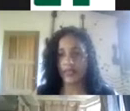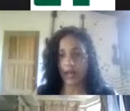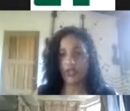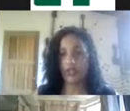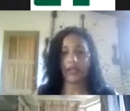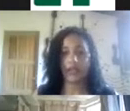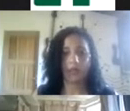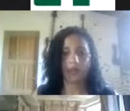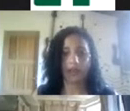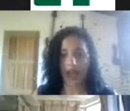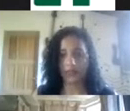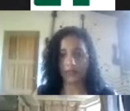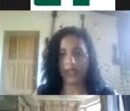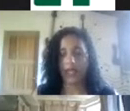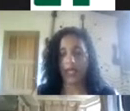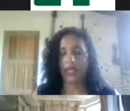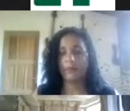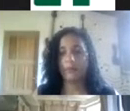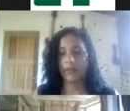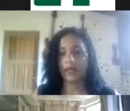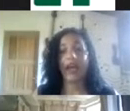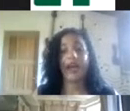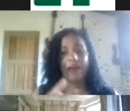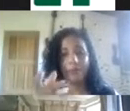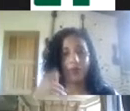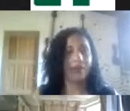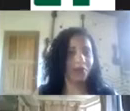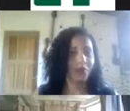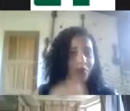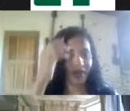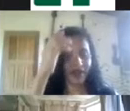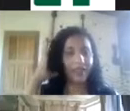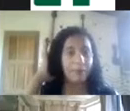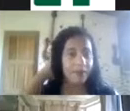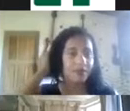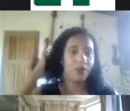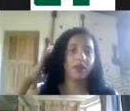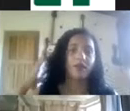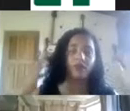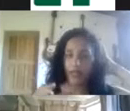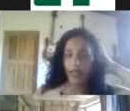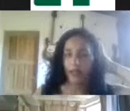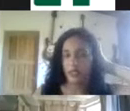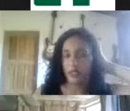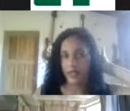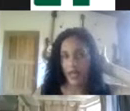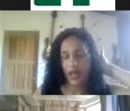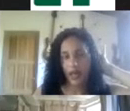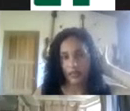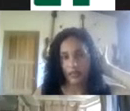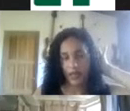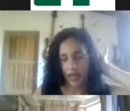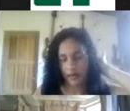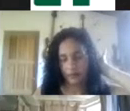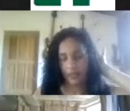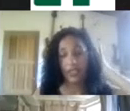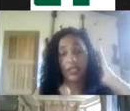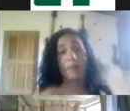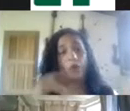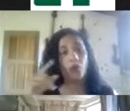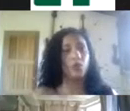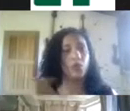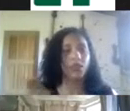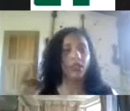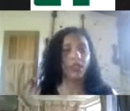grupo de WhatsApp, divulgada como verdade. E, né, a Poli falou o nome aqui da pessoa, né? Foi ela mesma, essa